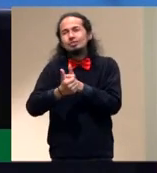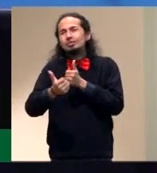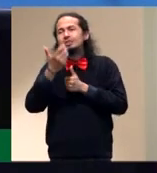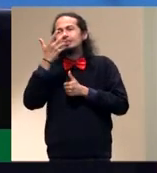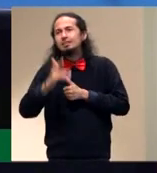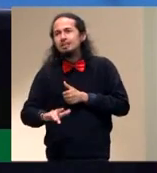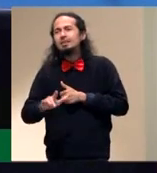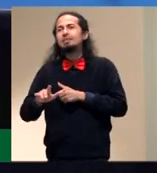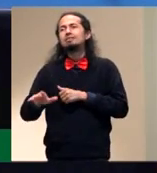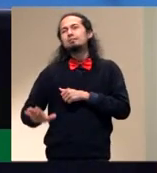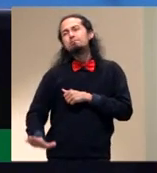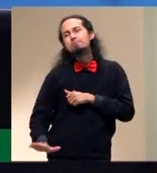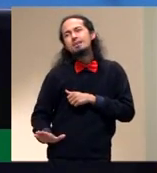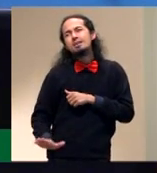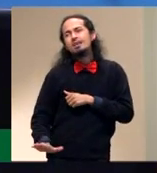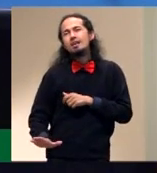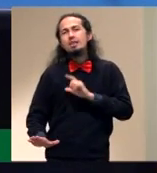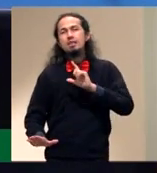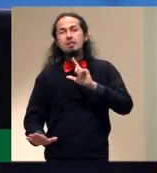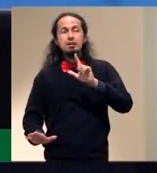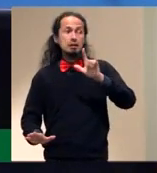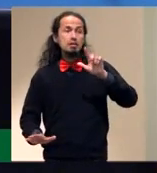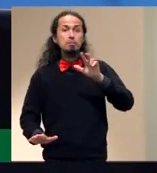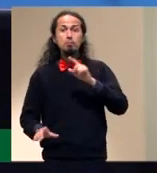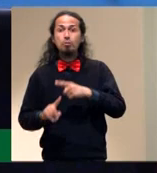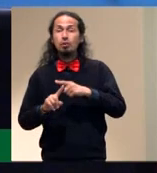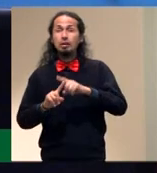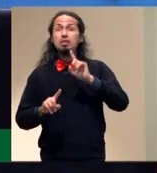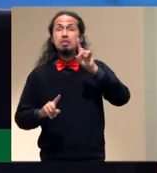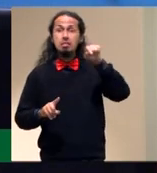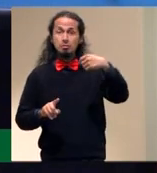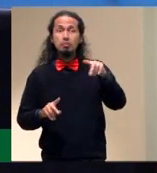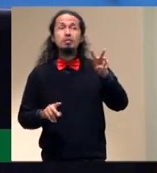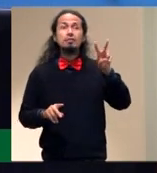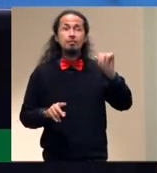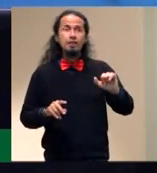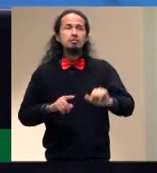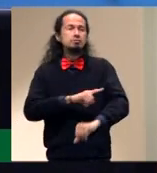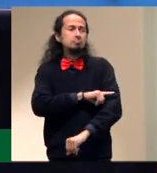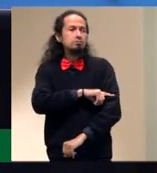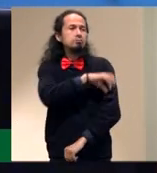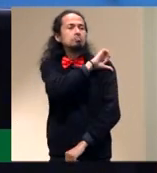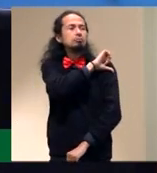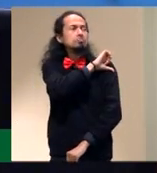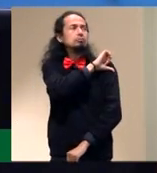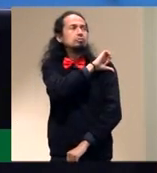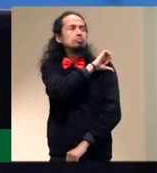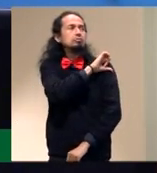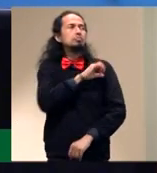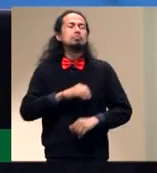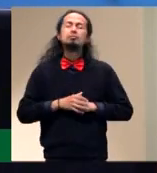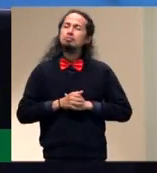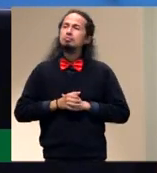fundamental, antes da entrada na escola. Então, nessa mesa lá que a gente estava, por exemplo, existiam